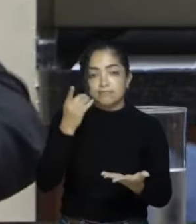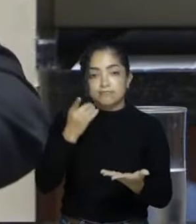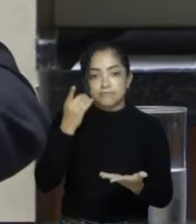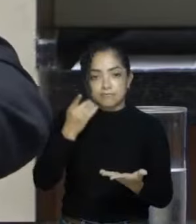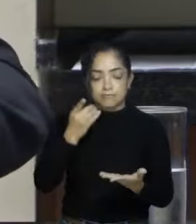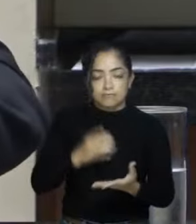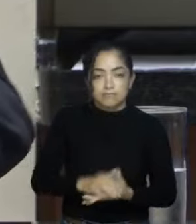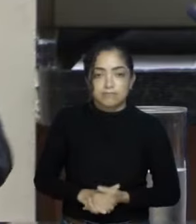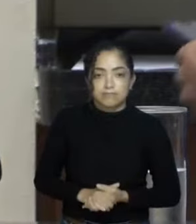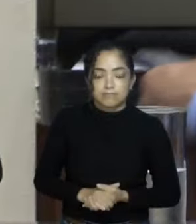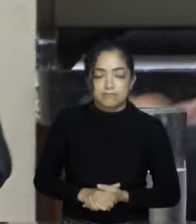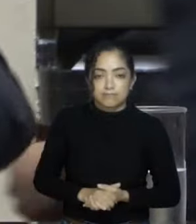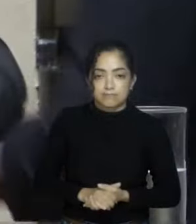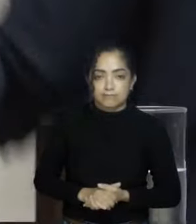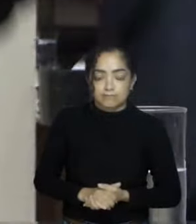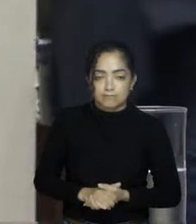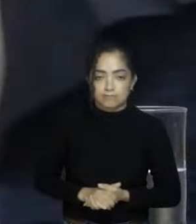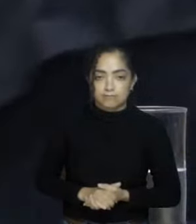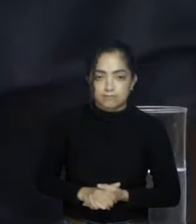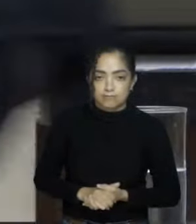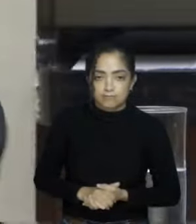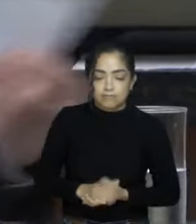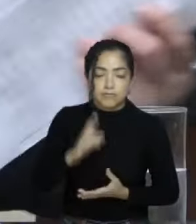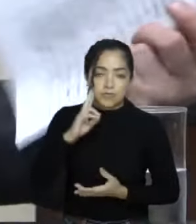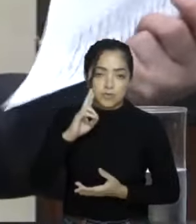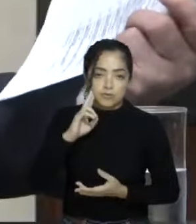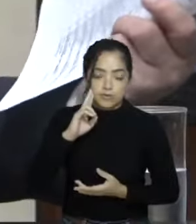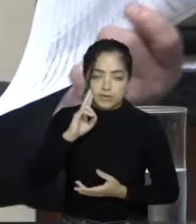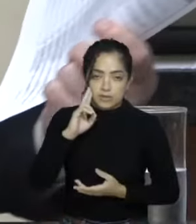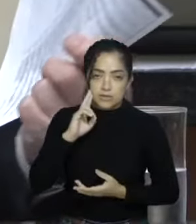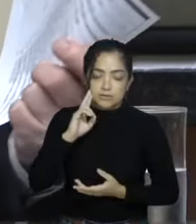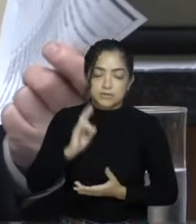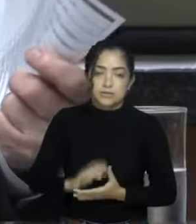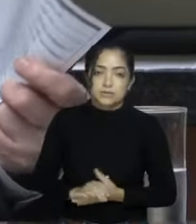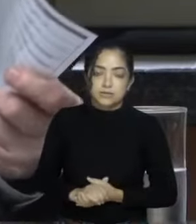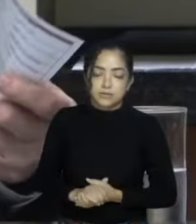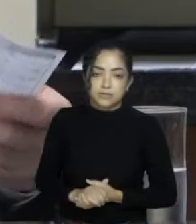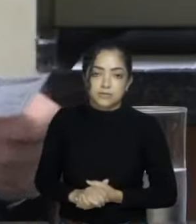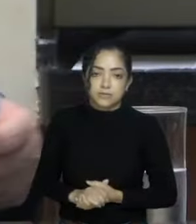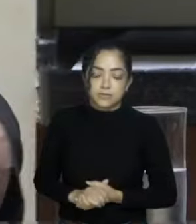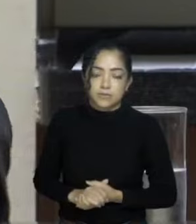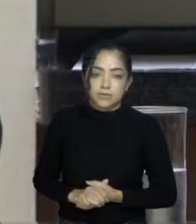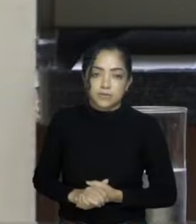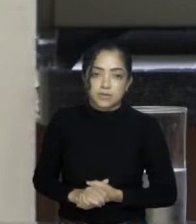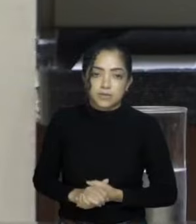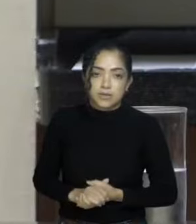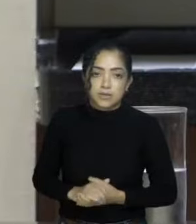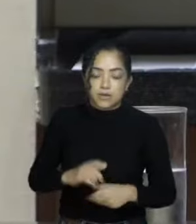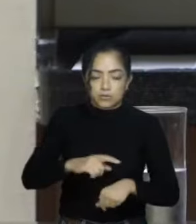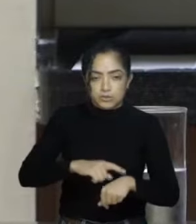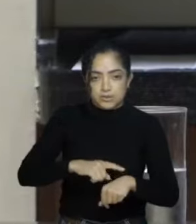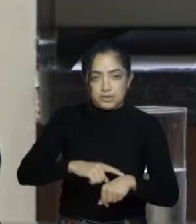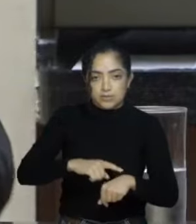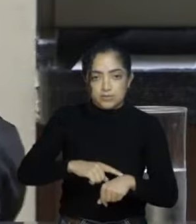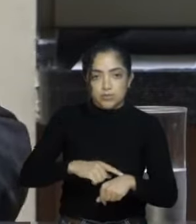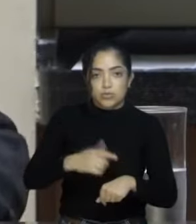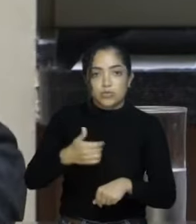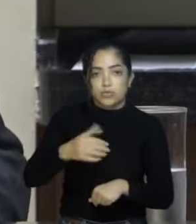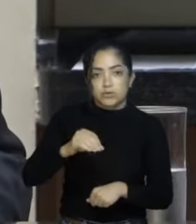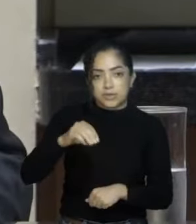com a palavra Deputado ivanates vossa excelência que fará uso da palavra pelo tempo de até